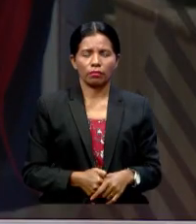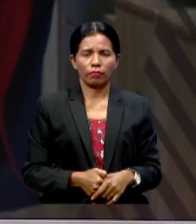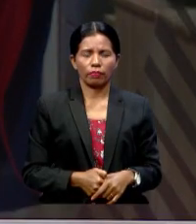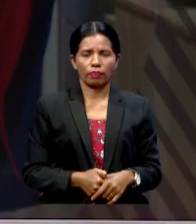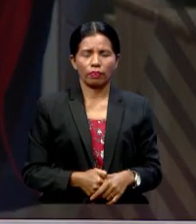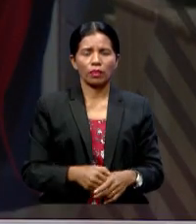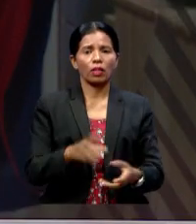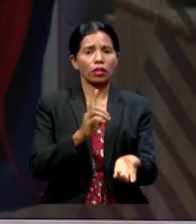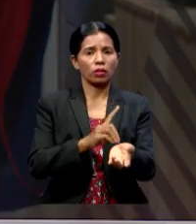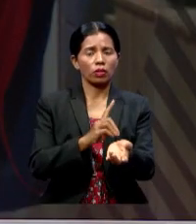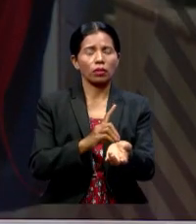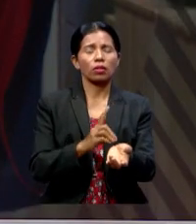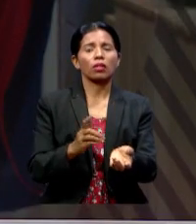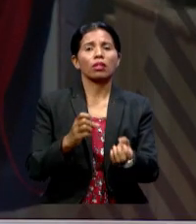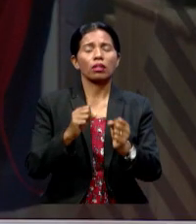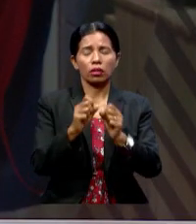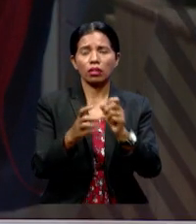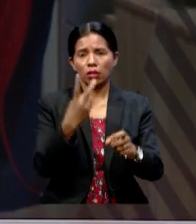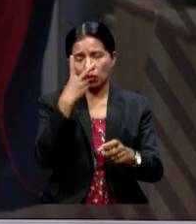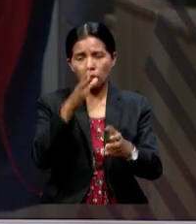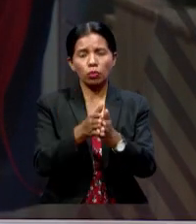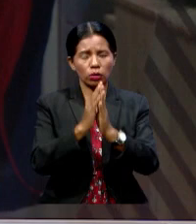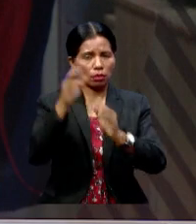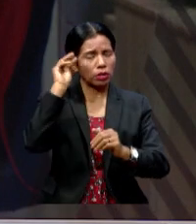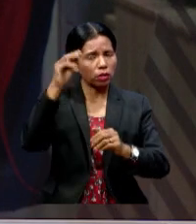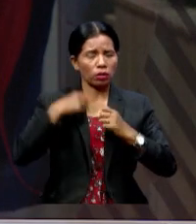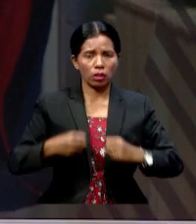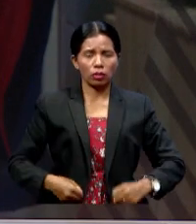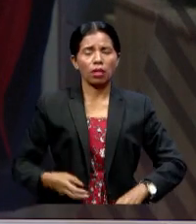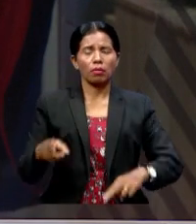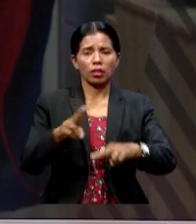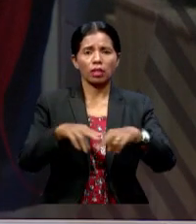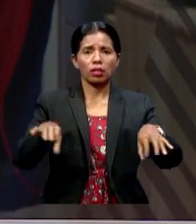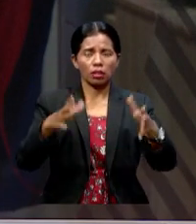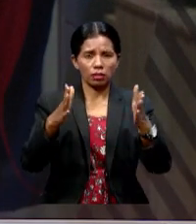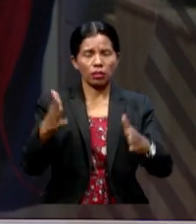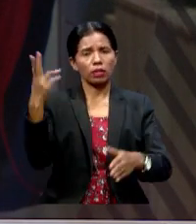Pessoal da Saúde se reúne com o Ministério da Saúde, atualmente está em recurso humano e a clínica Tibar.